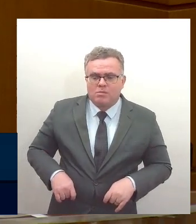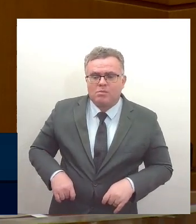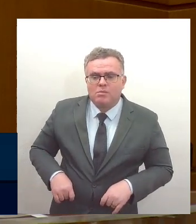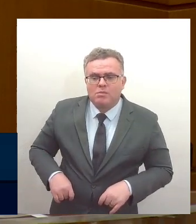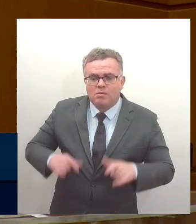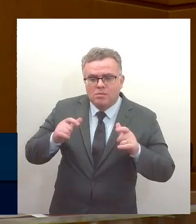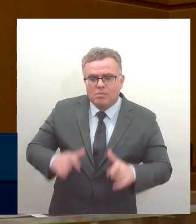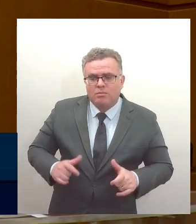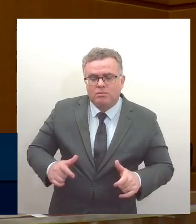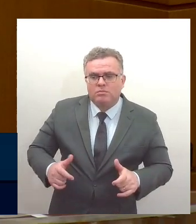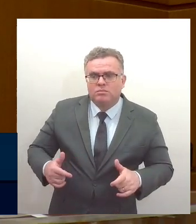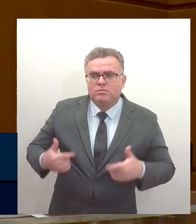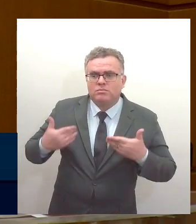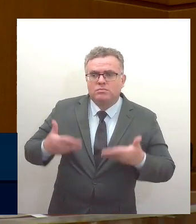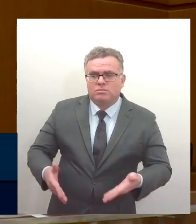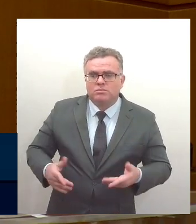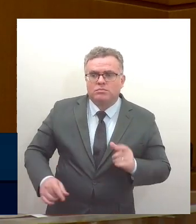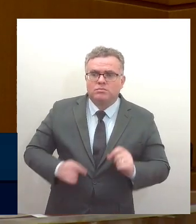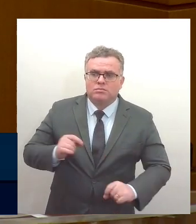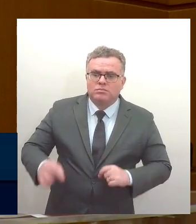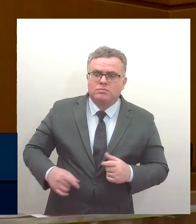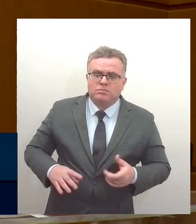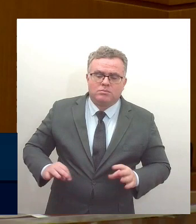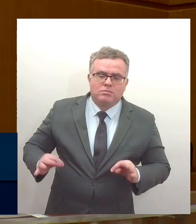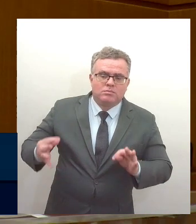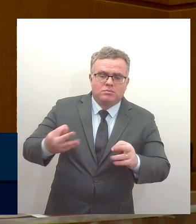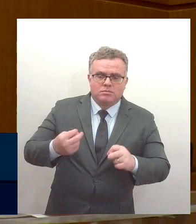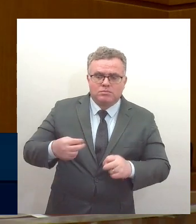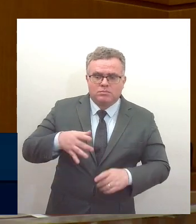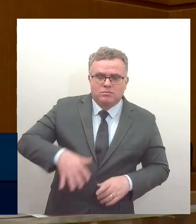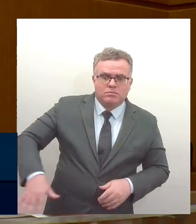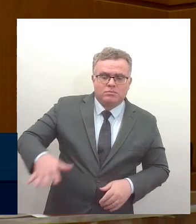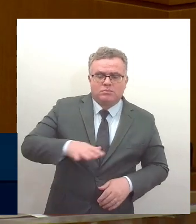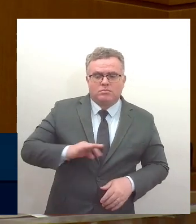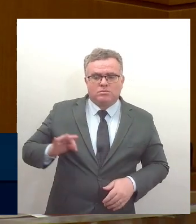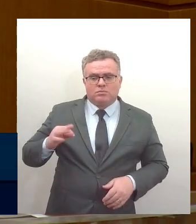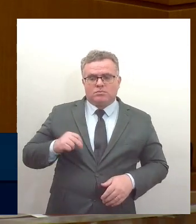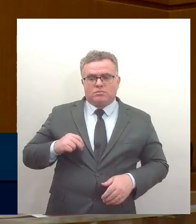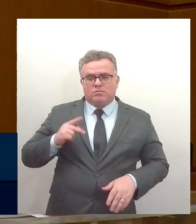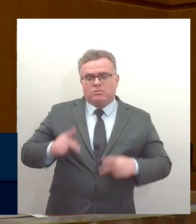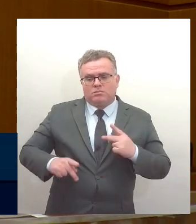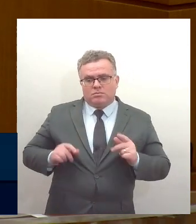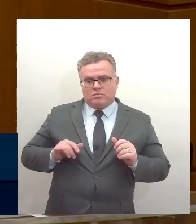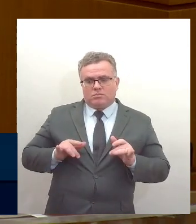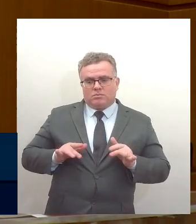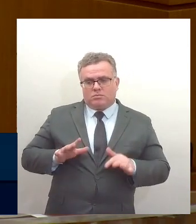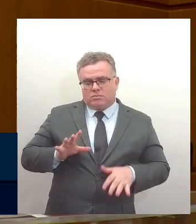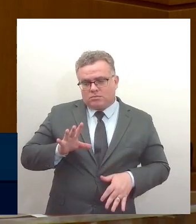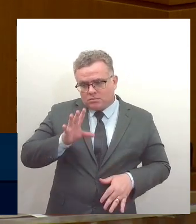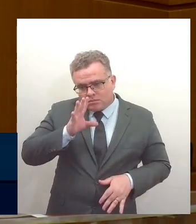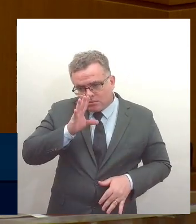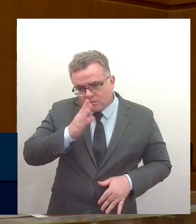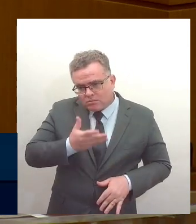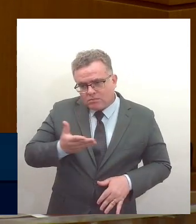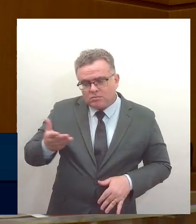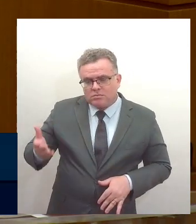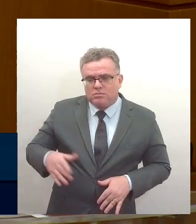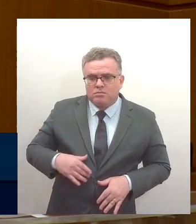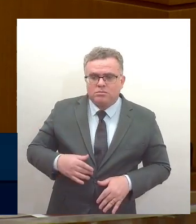toda pela orla, com o público podendo acompanhar de perto os participantes. E já é possível se inscrever por meio do